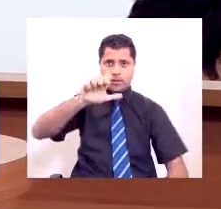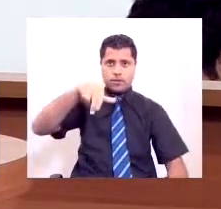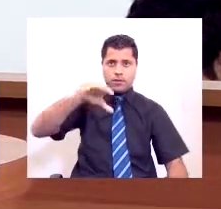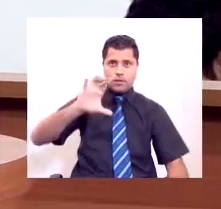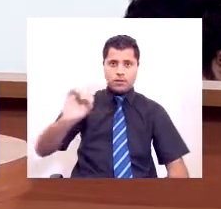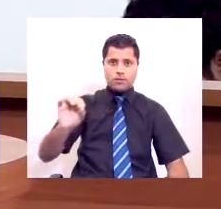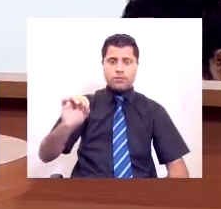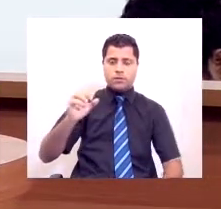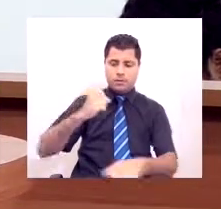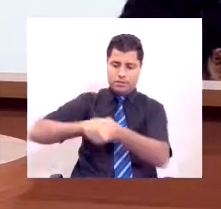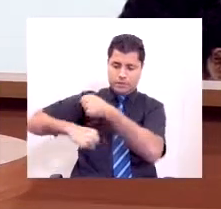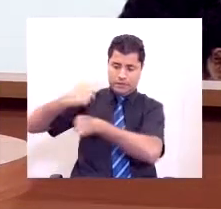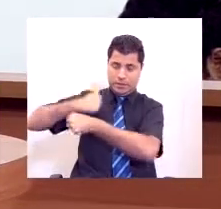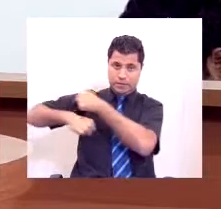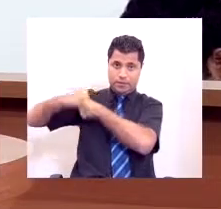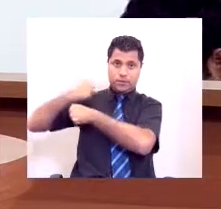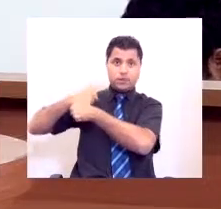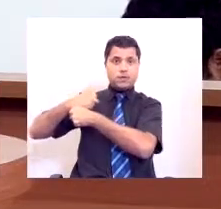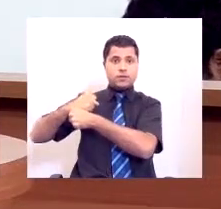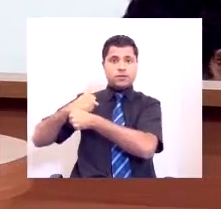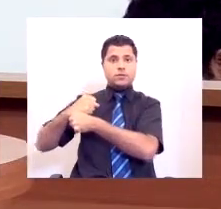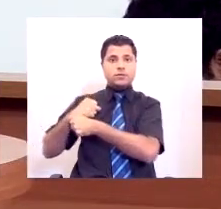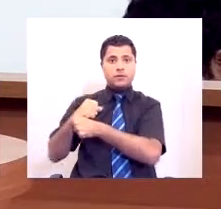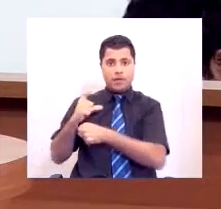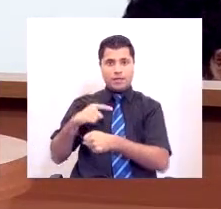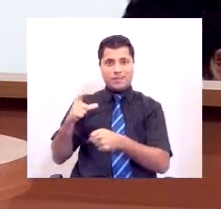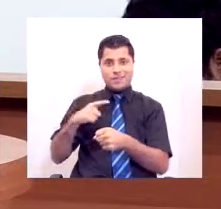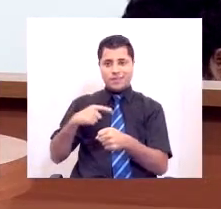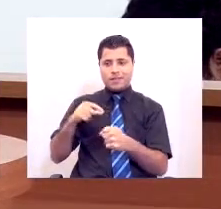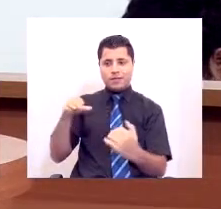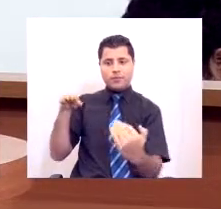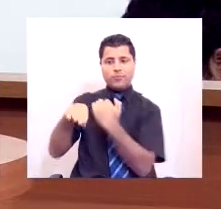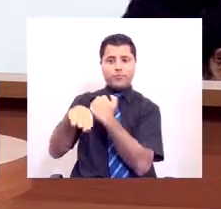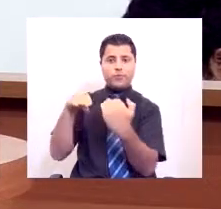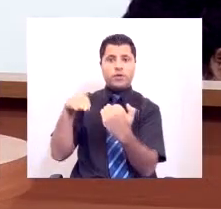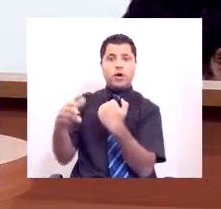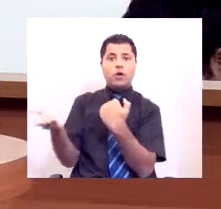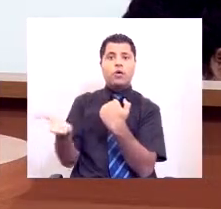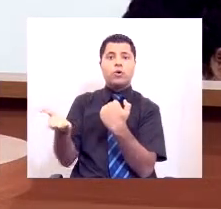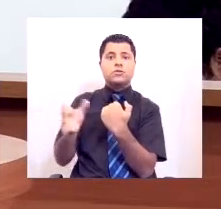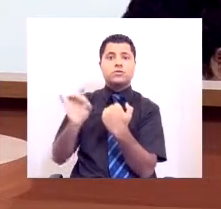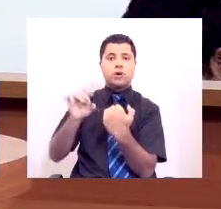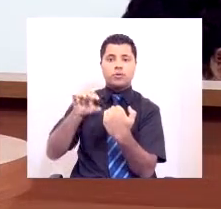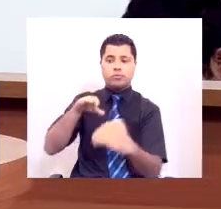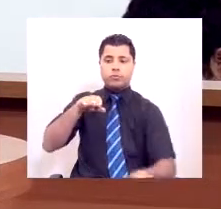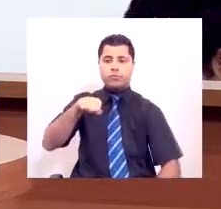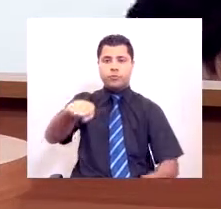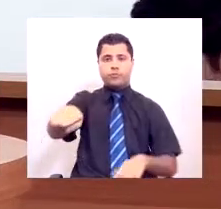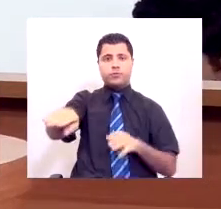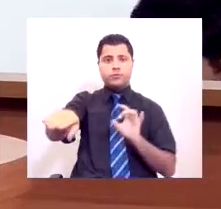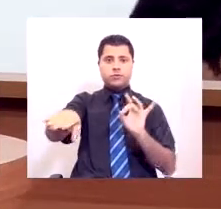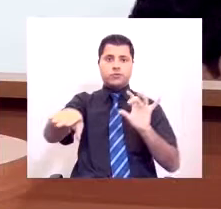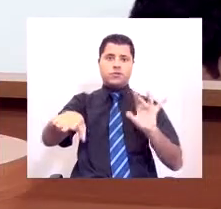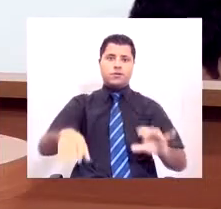anos atrás, era mão nos dois sentidos. Hoje em dia, ela está mão